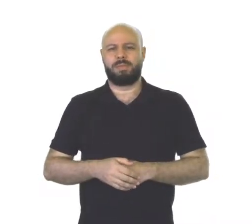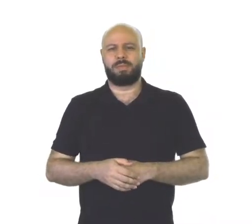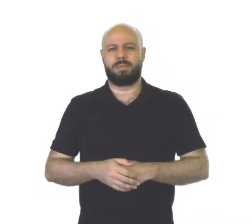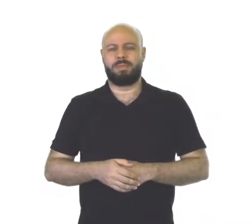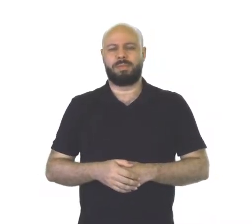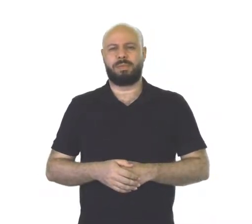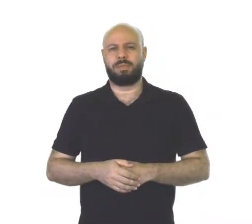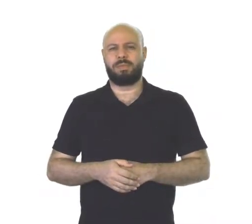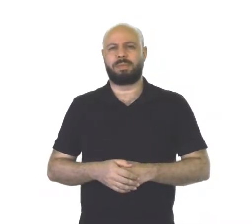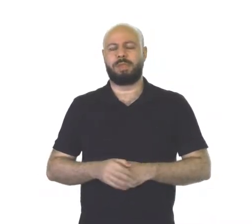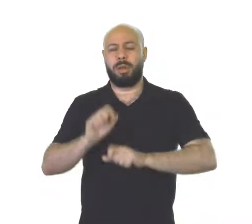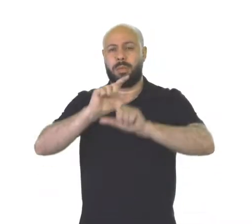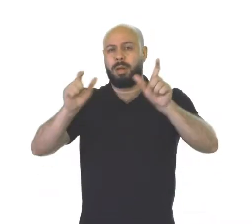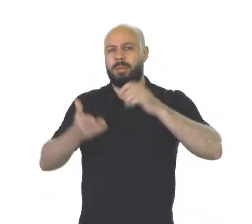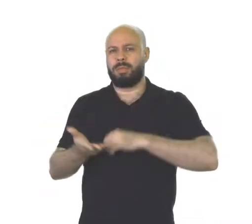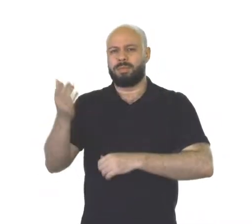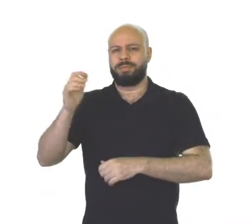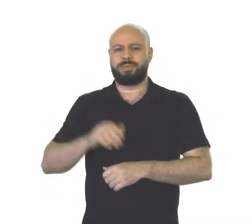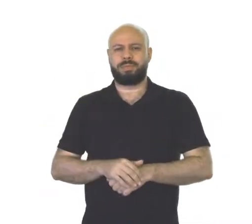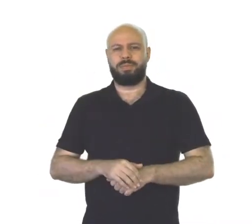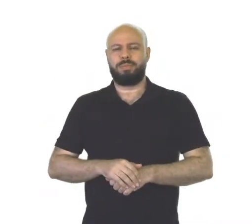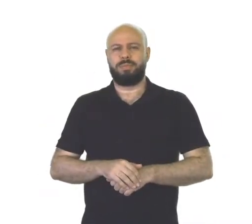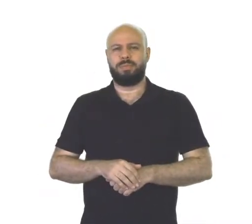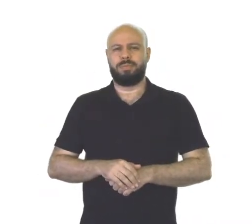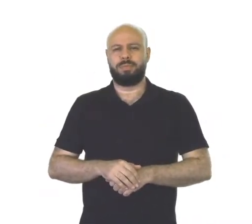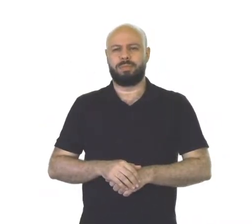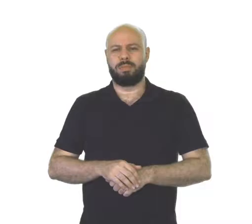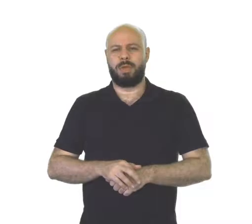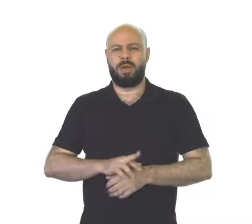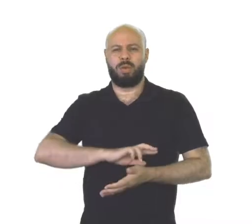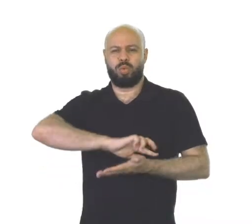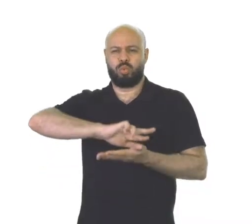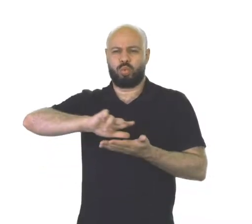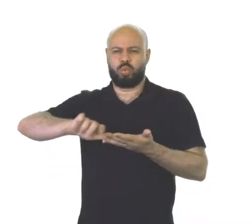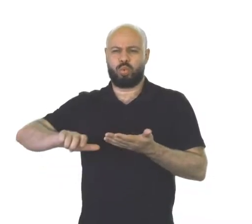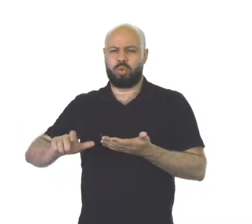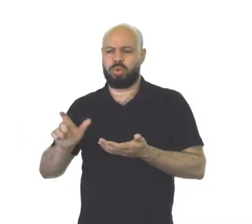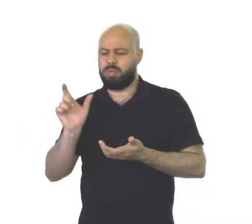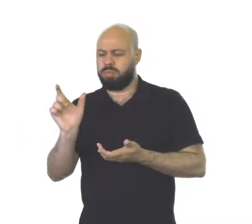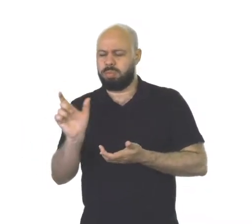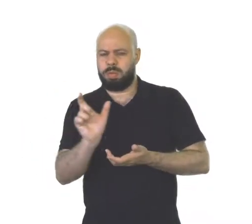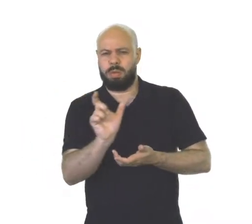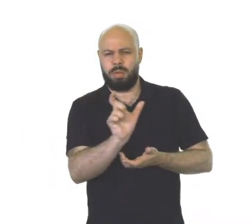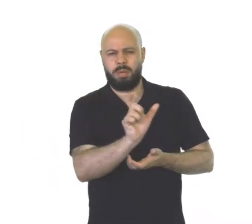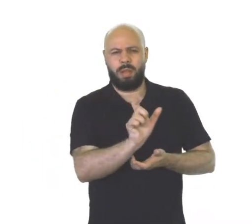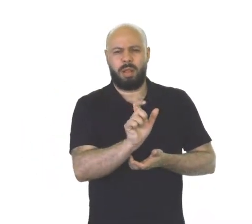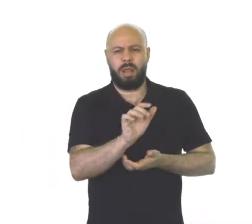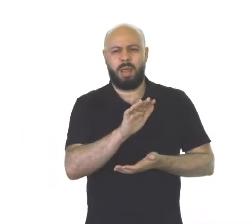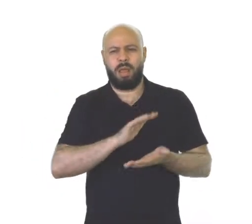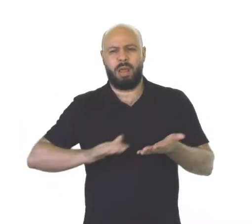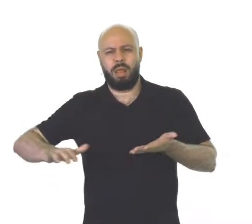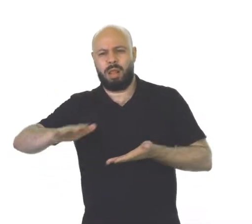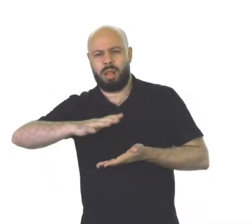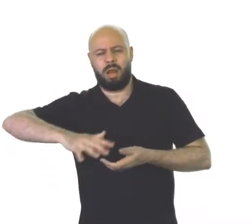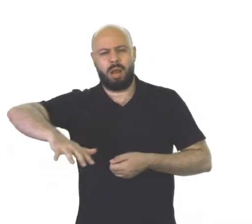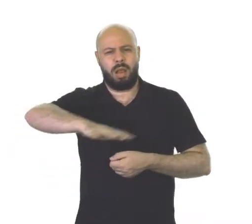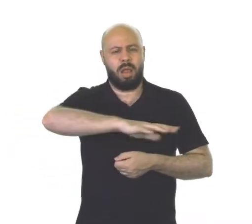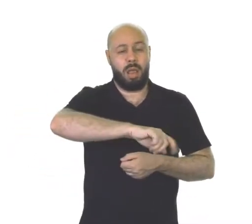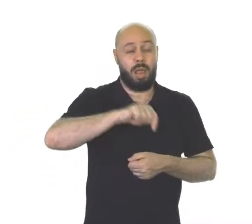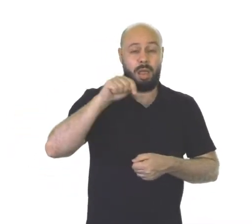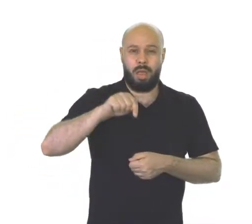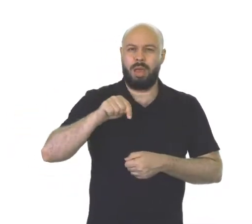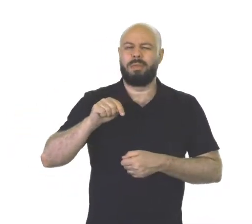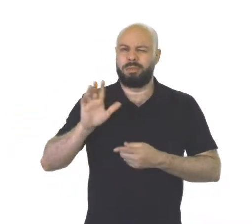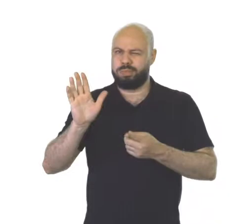só esse slide. Nós temos várias partes ou vários setores, tá, dentro desse